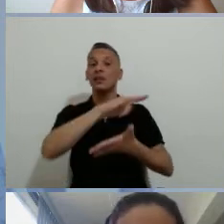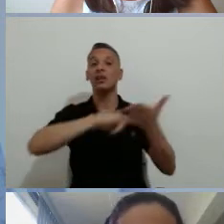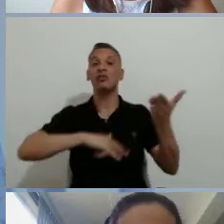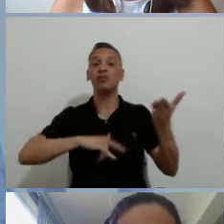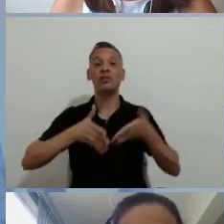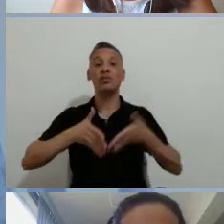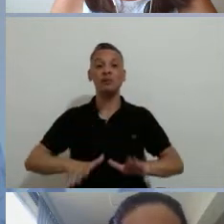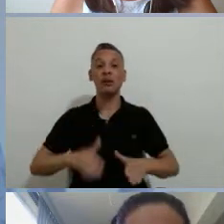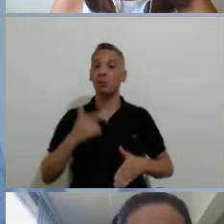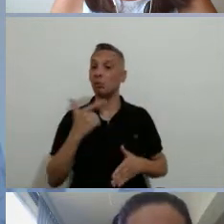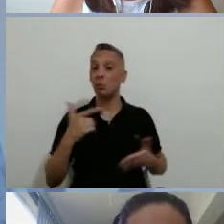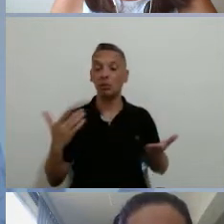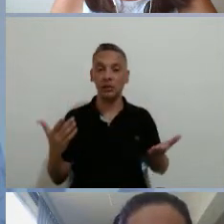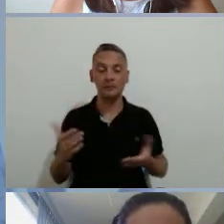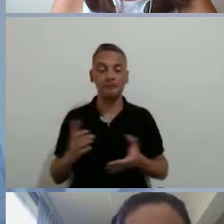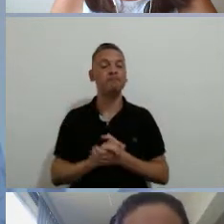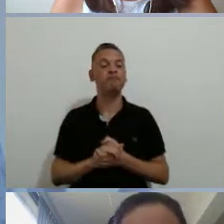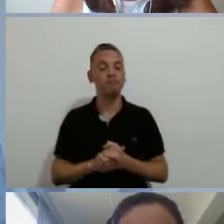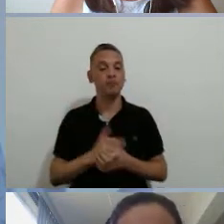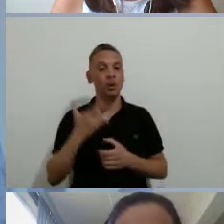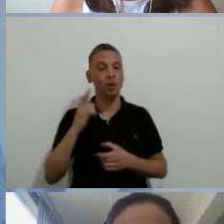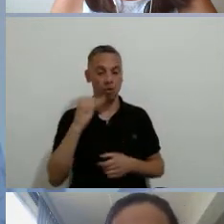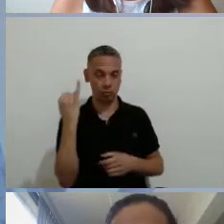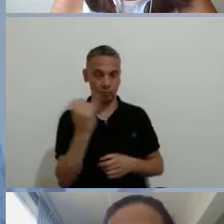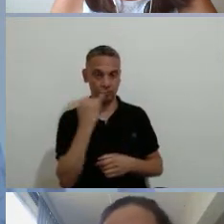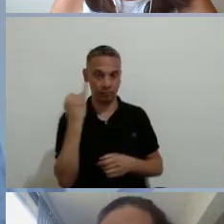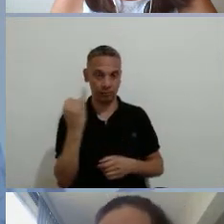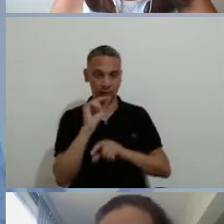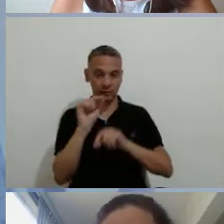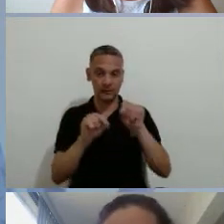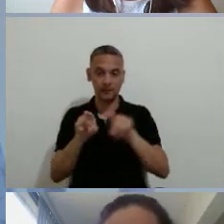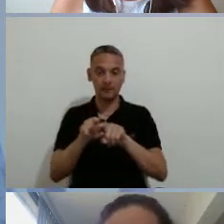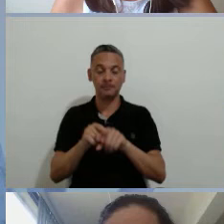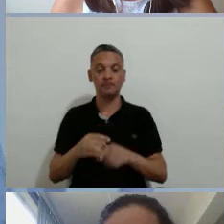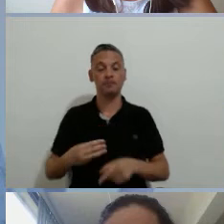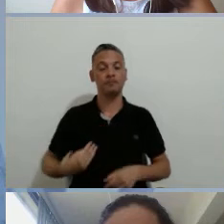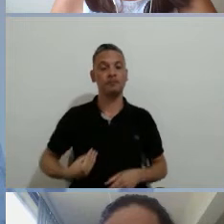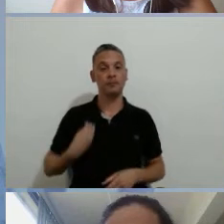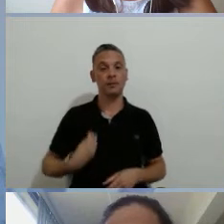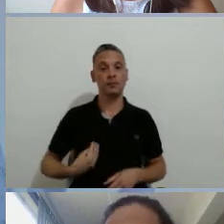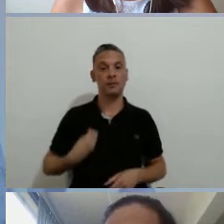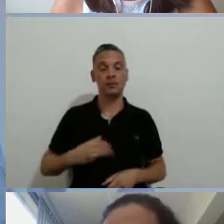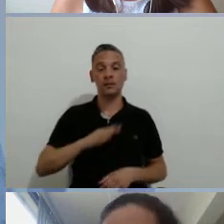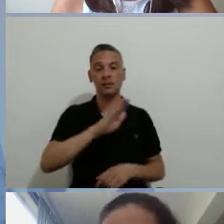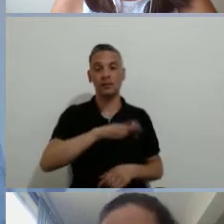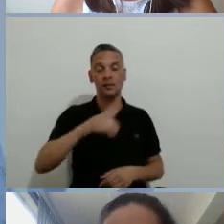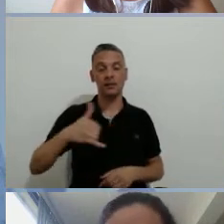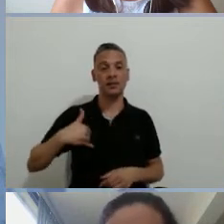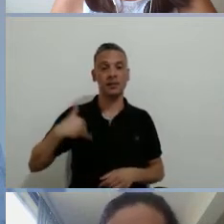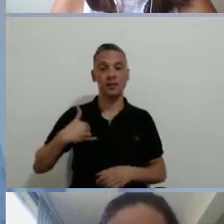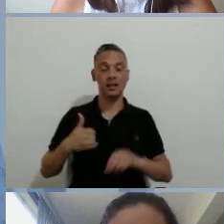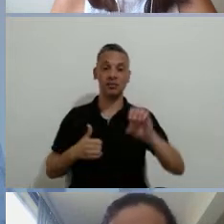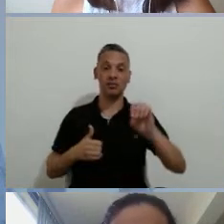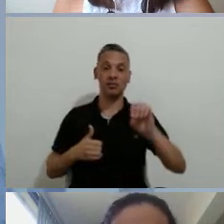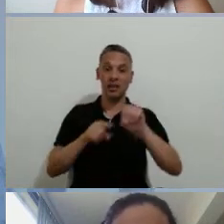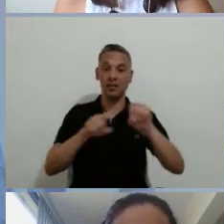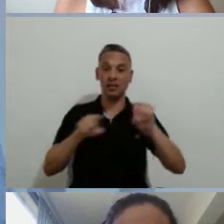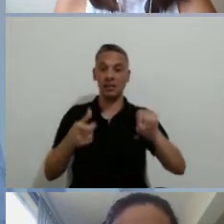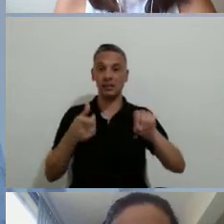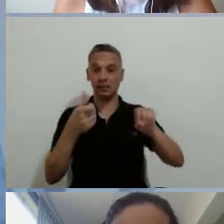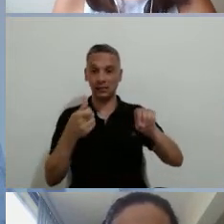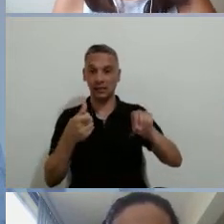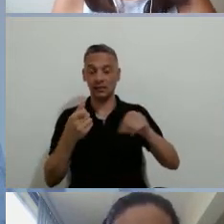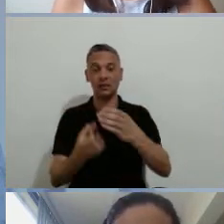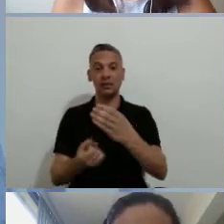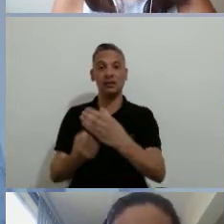dado relevante, também presente nessa análise, é a participação das crianças de 0 a 6 anos na elaboração dos planos. Em